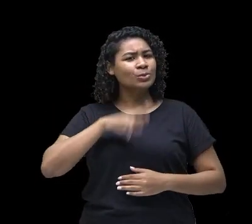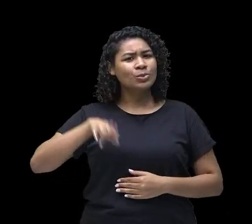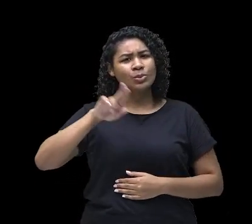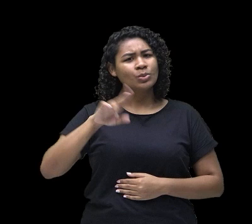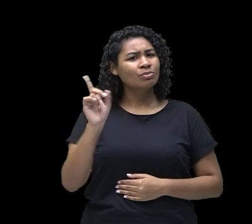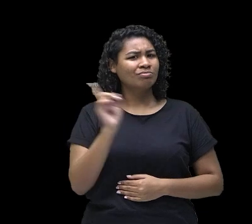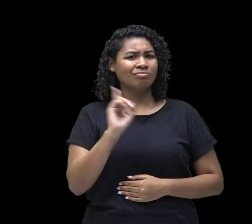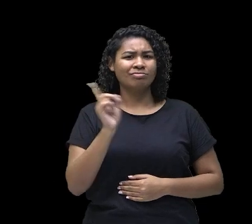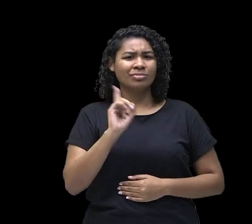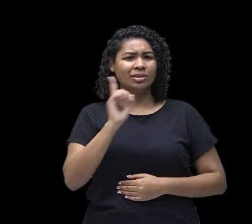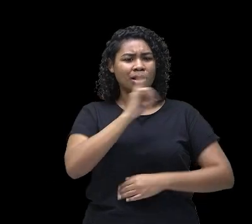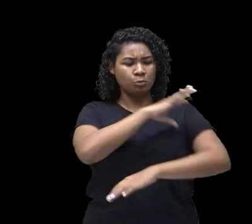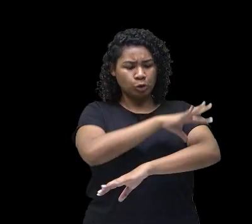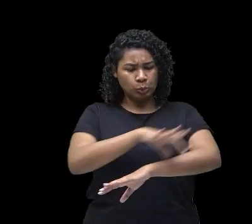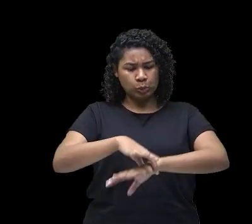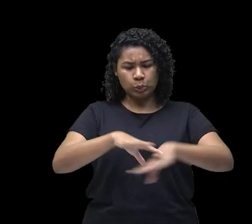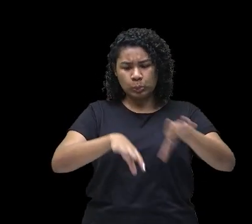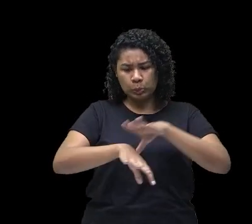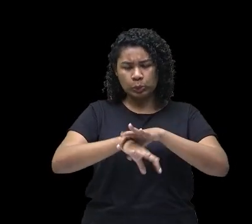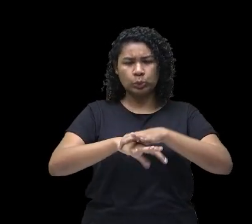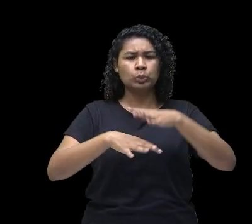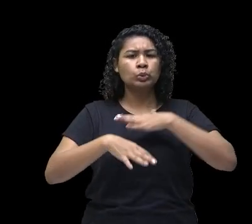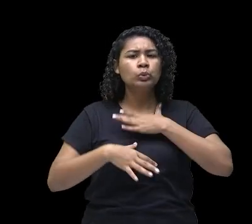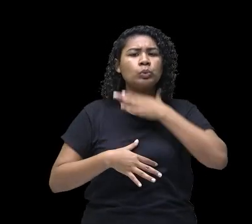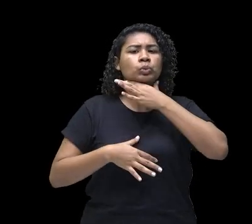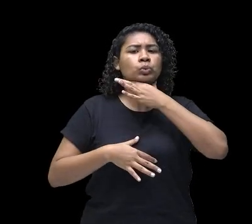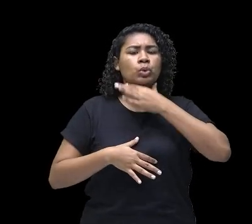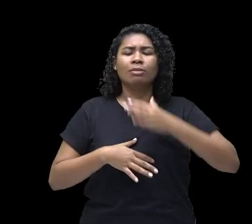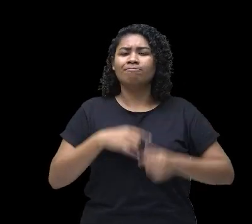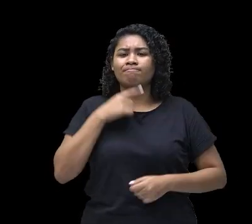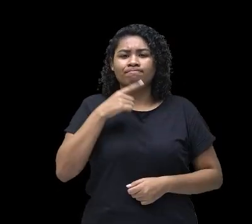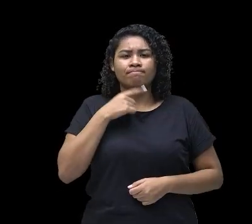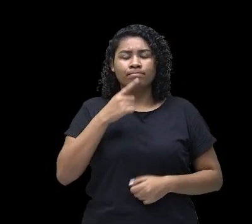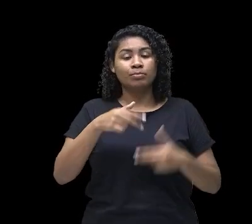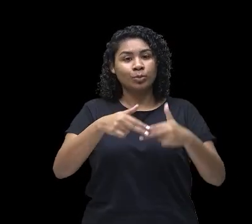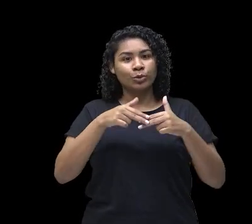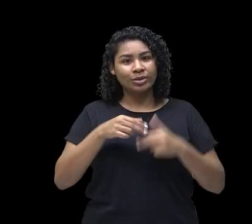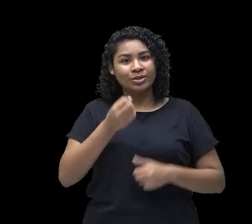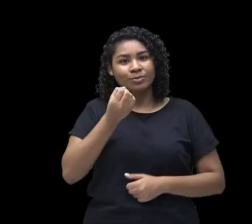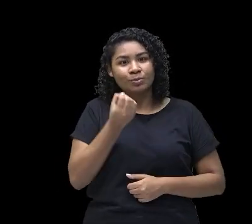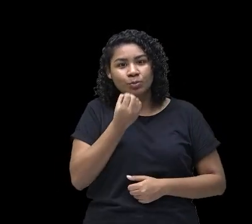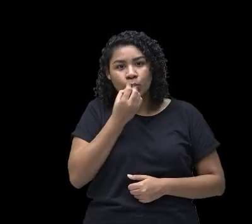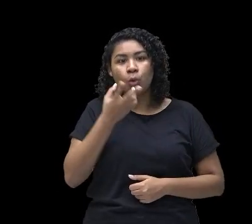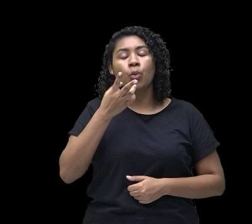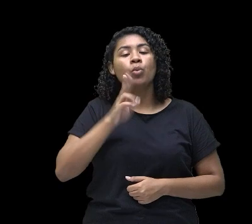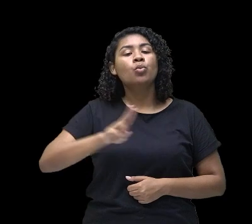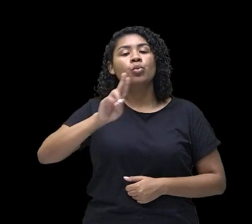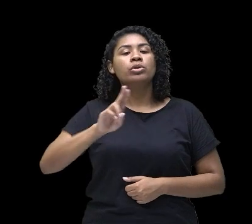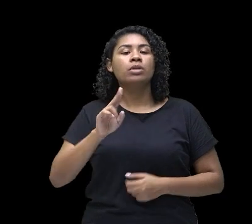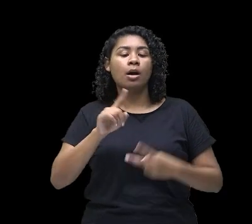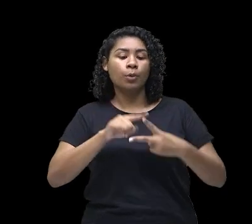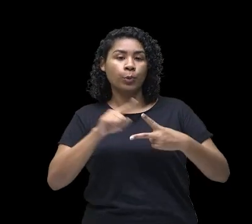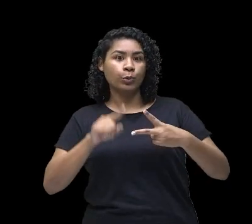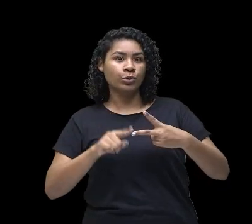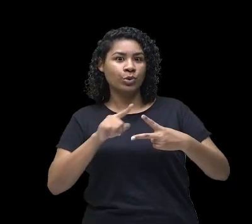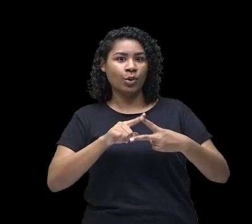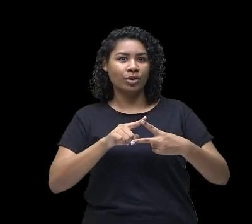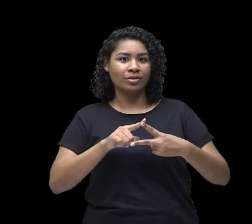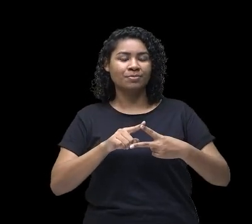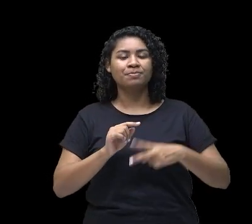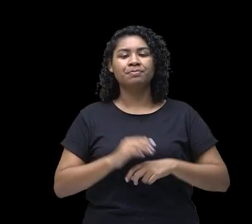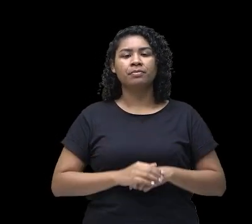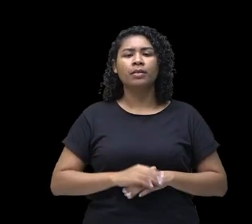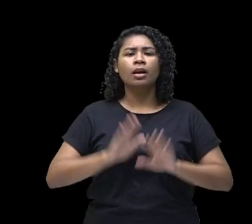nosso corpo todo. Então, o ideal é combinar os dois. Mas agora, como nós poderemos proteger os